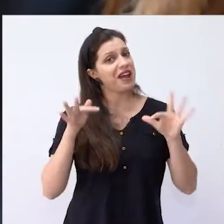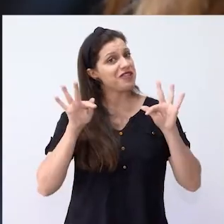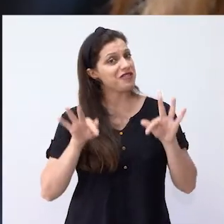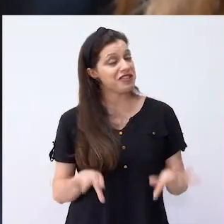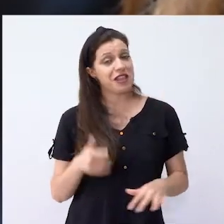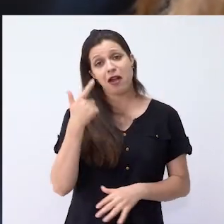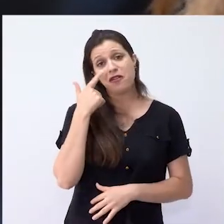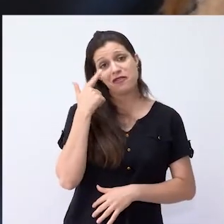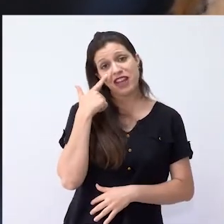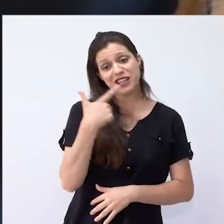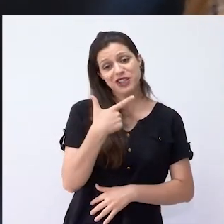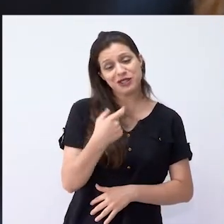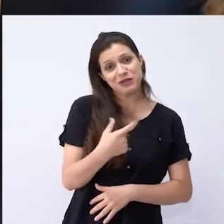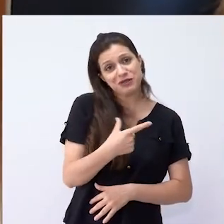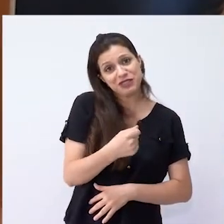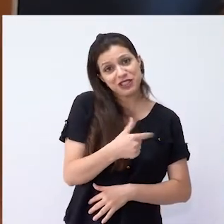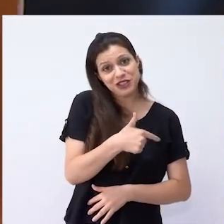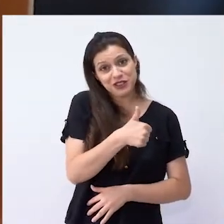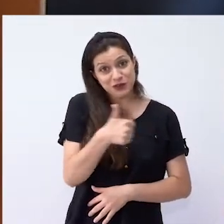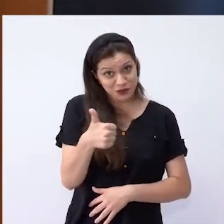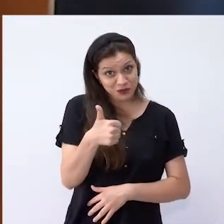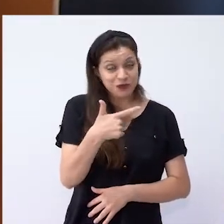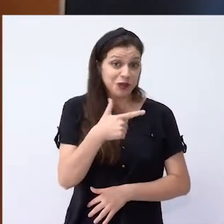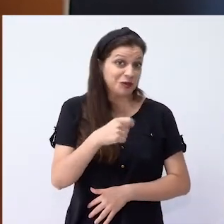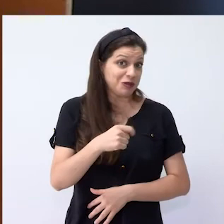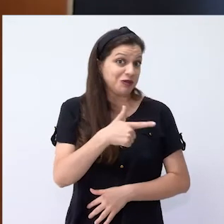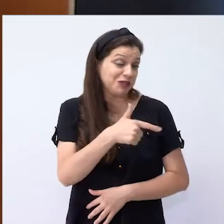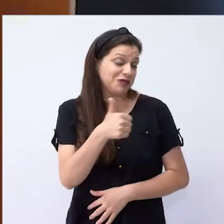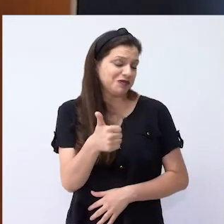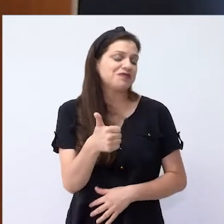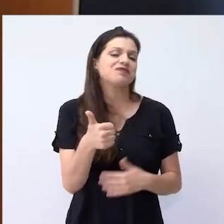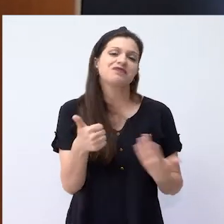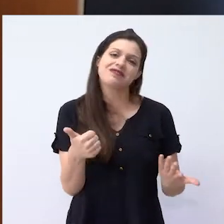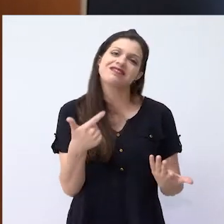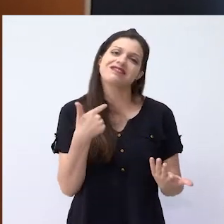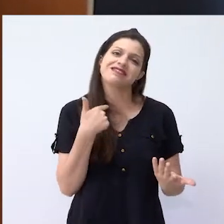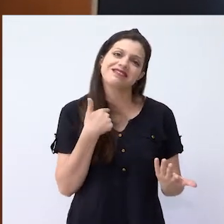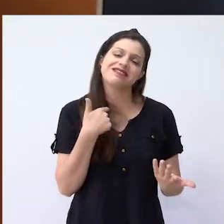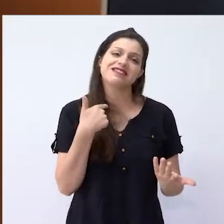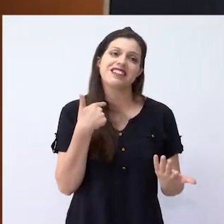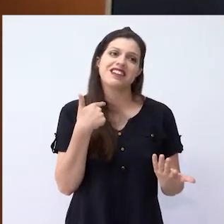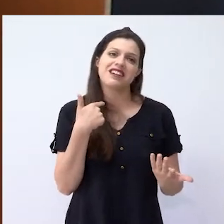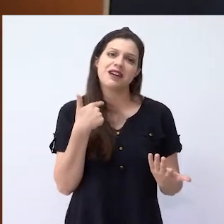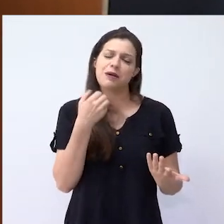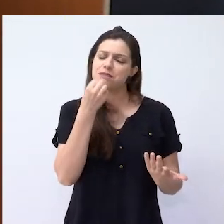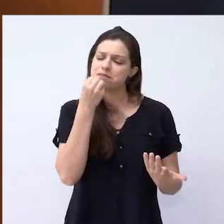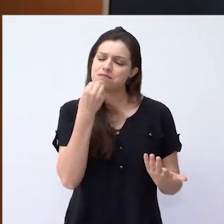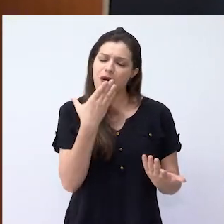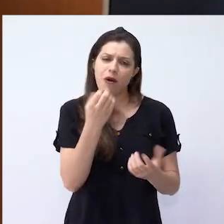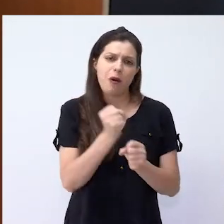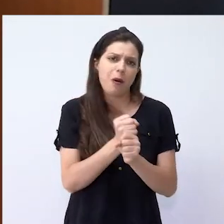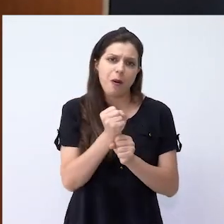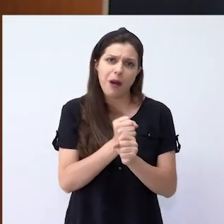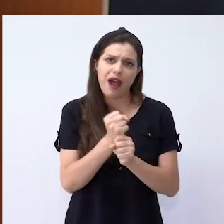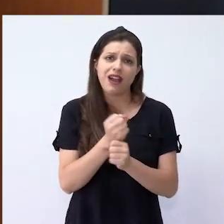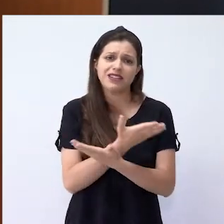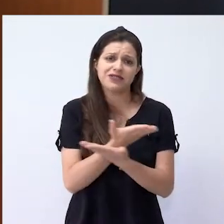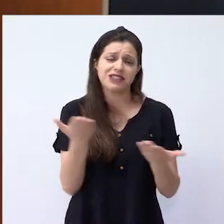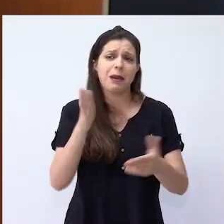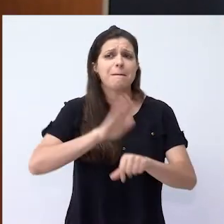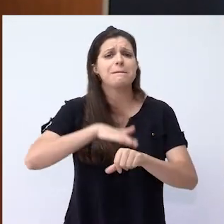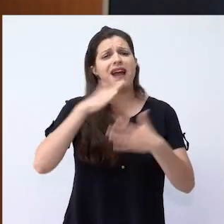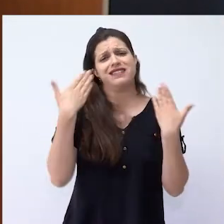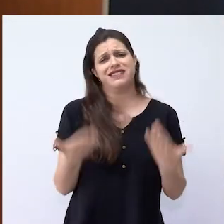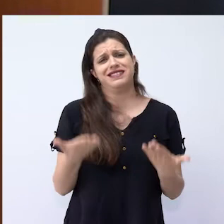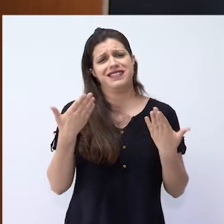doutora. A gente vai ficando aqui, a gente vai se ver só em 2021 e deixo aqui os meus votos e o da TV Assembleia como um todo para que